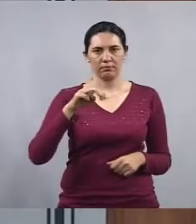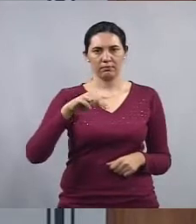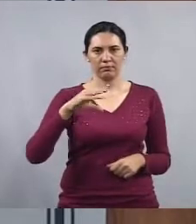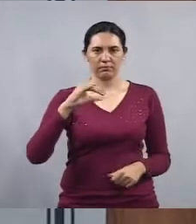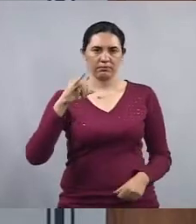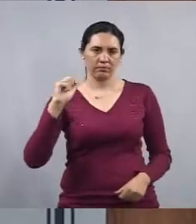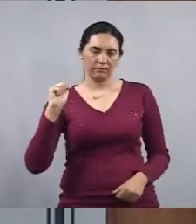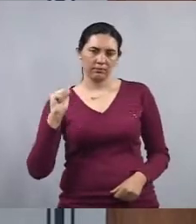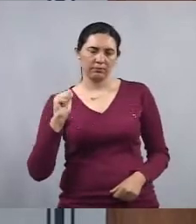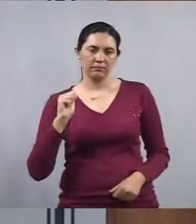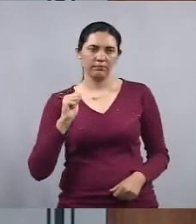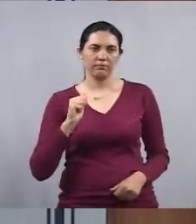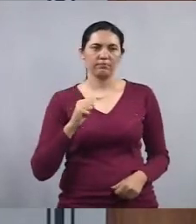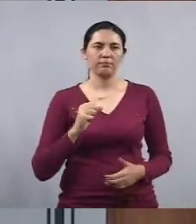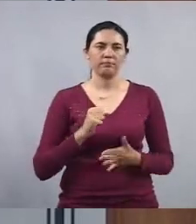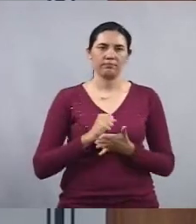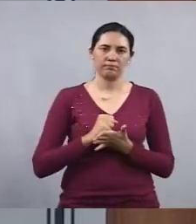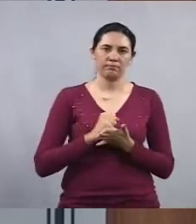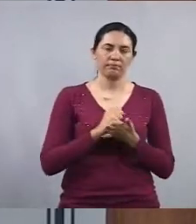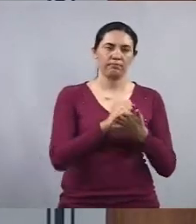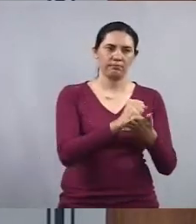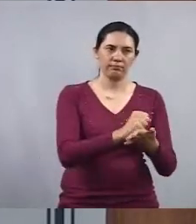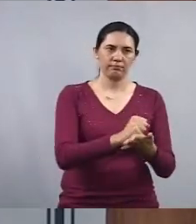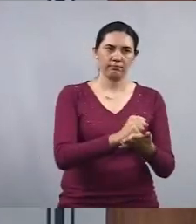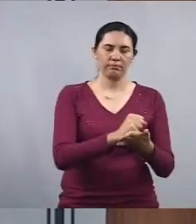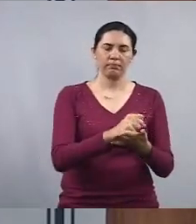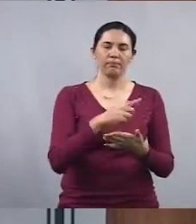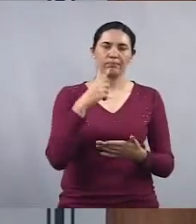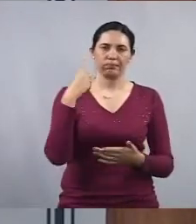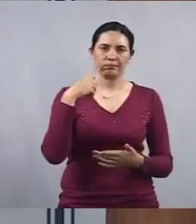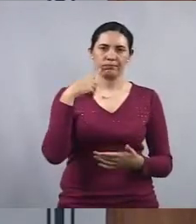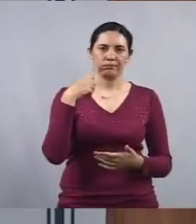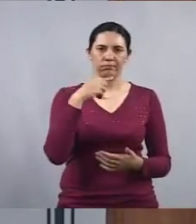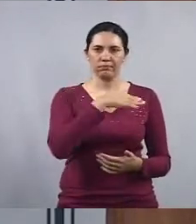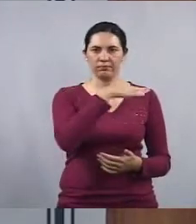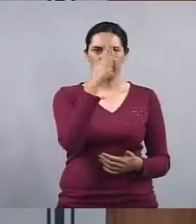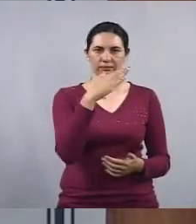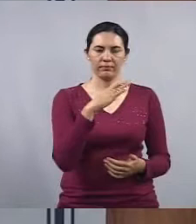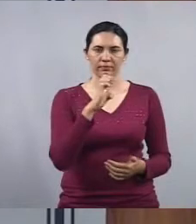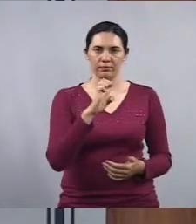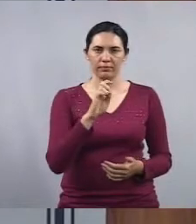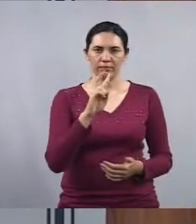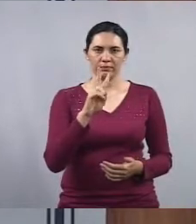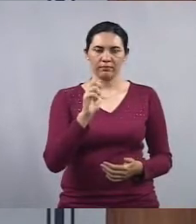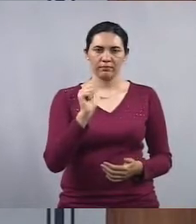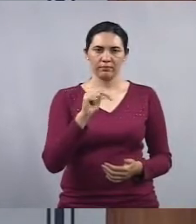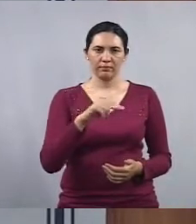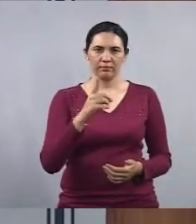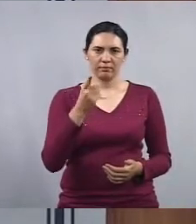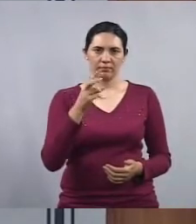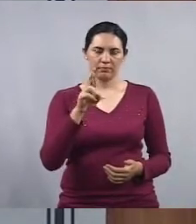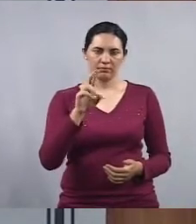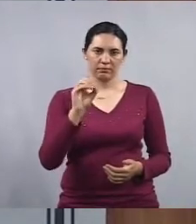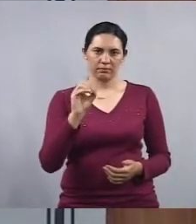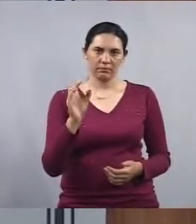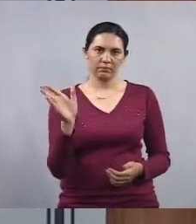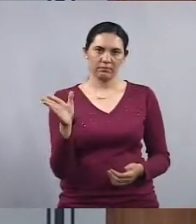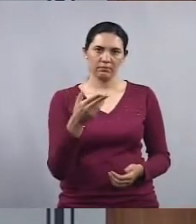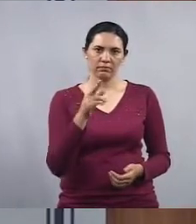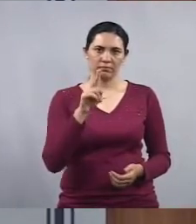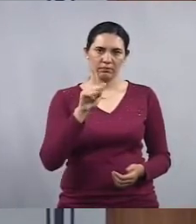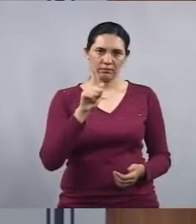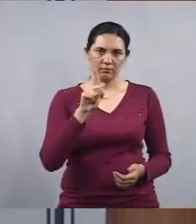aqui o deputado federal Evandro gussi tem suas razões suas explicações